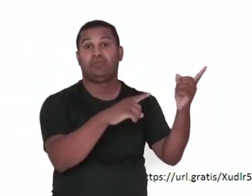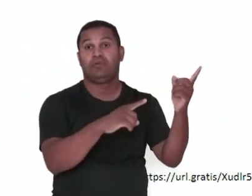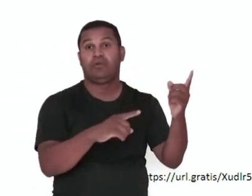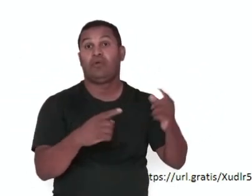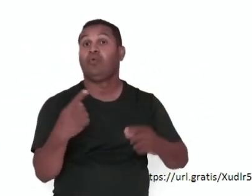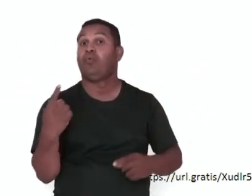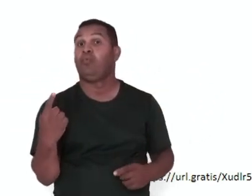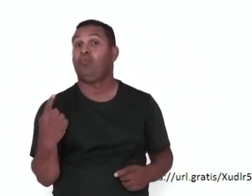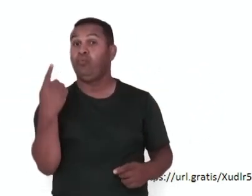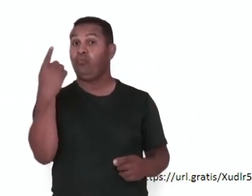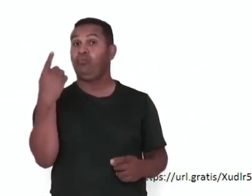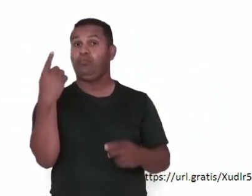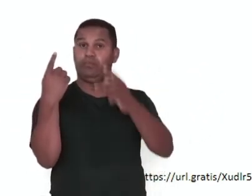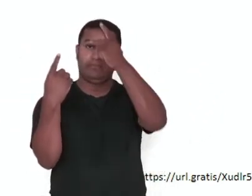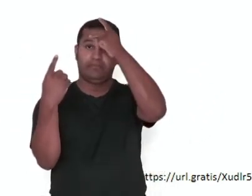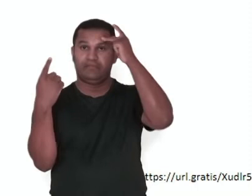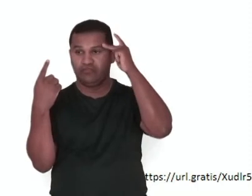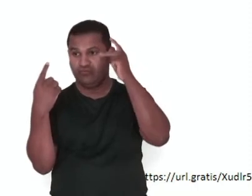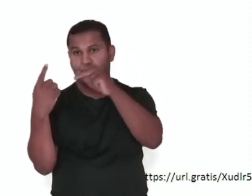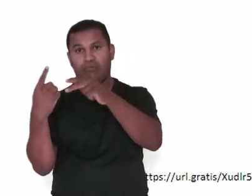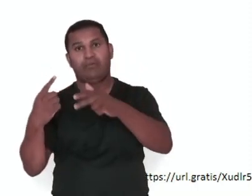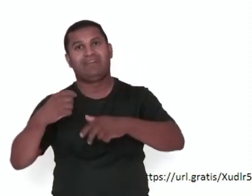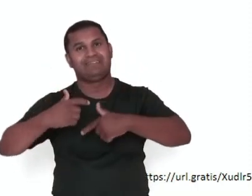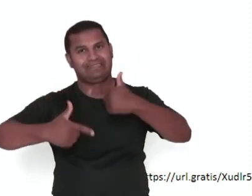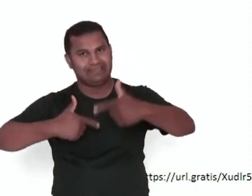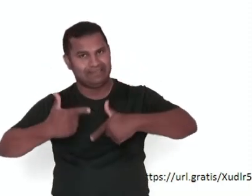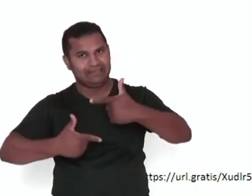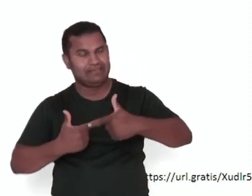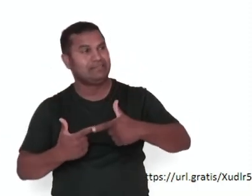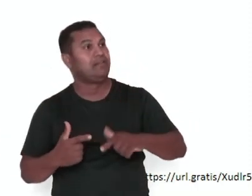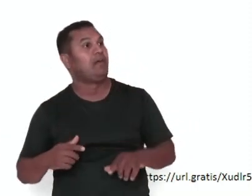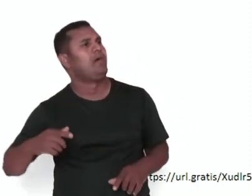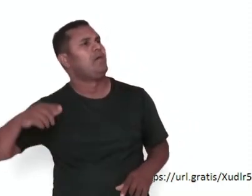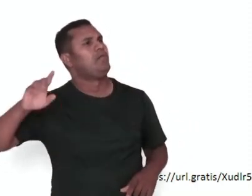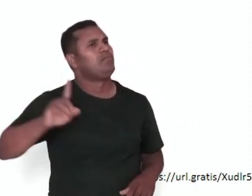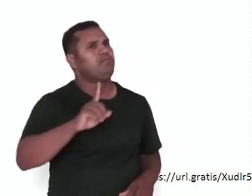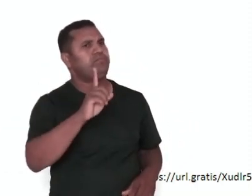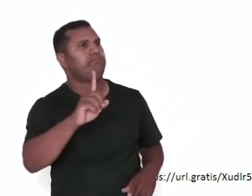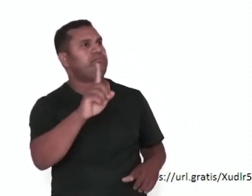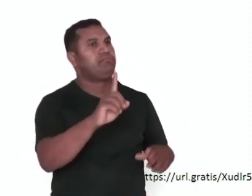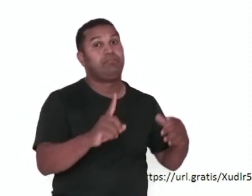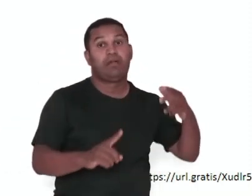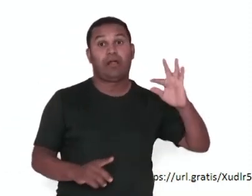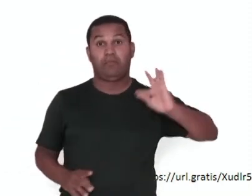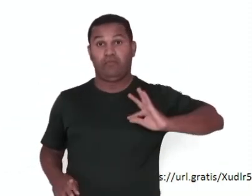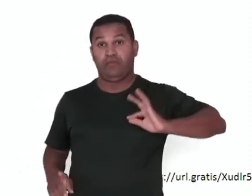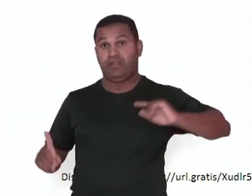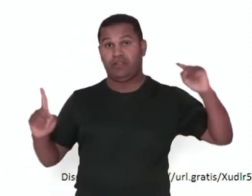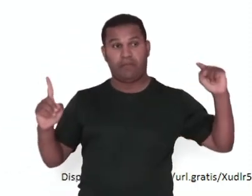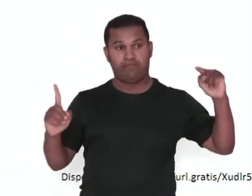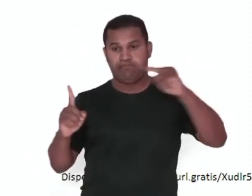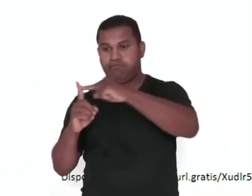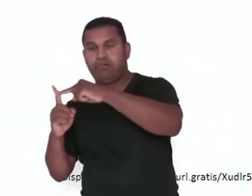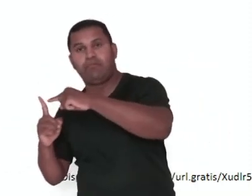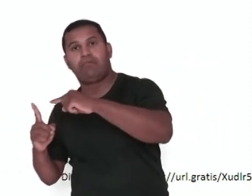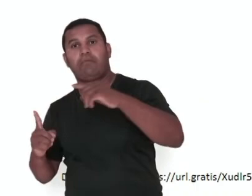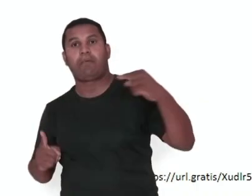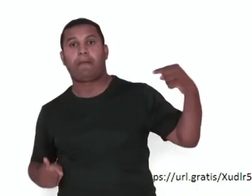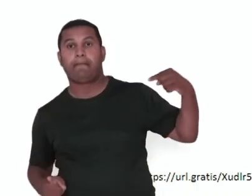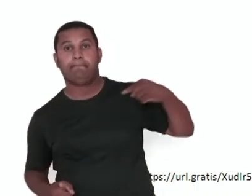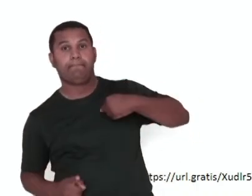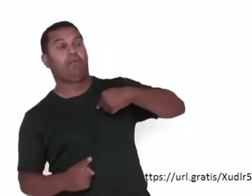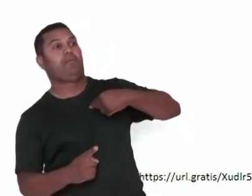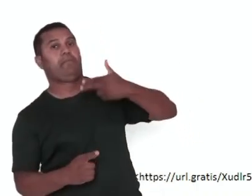pontapé inicial para uma greve maior ainda, uma greve geral em São Paulo e que acabou se espalhando por várias